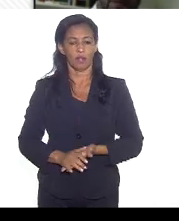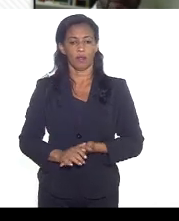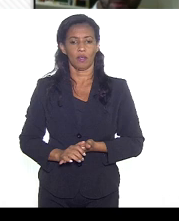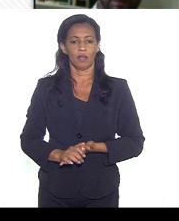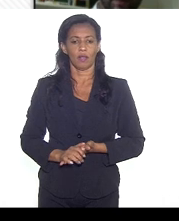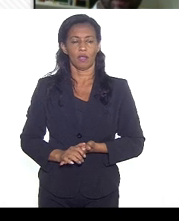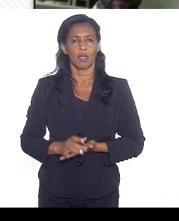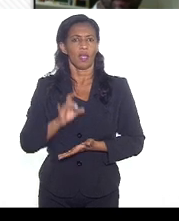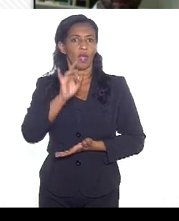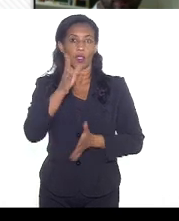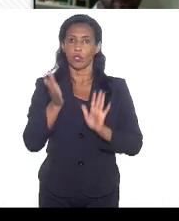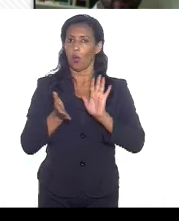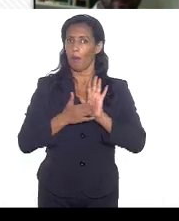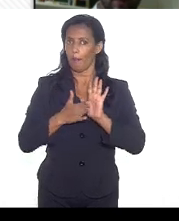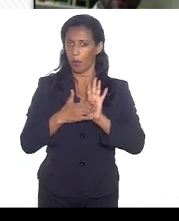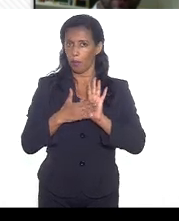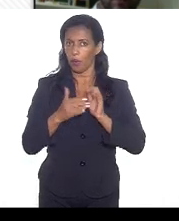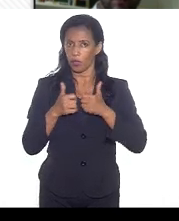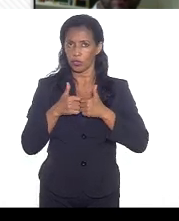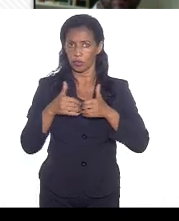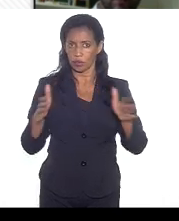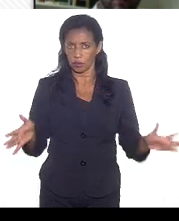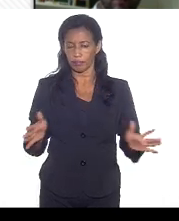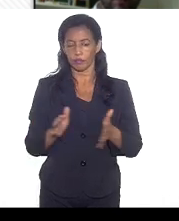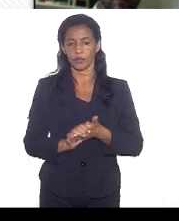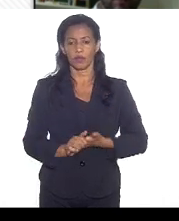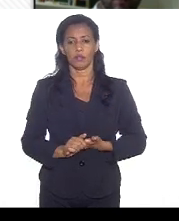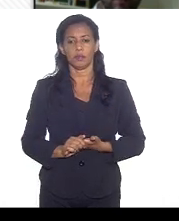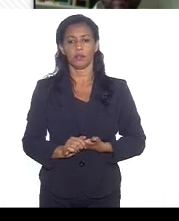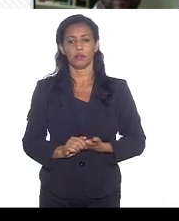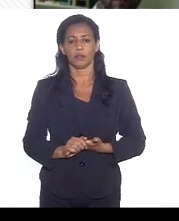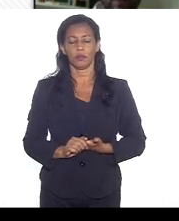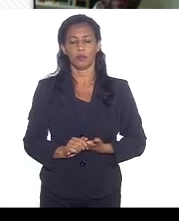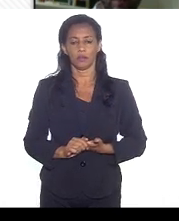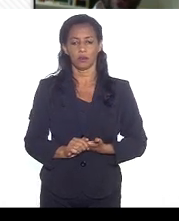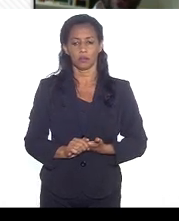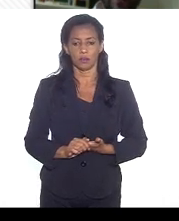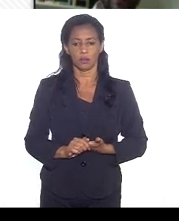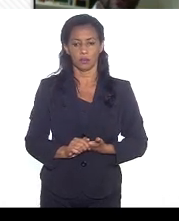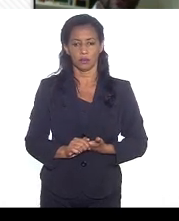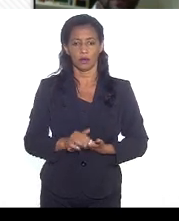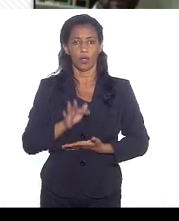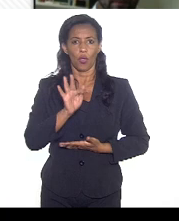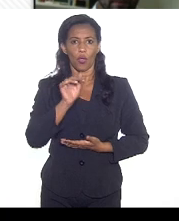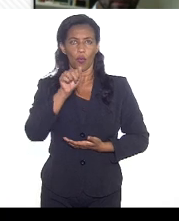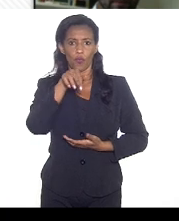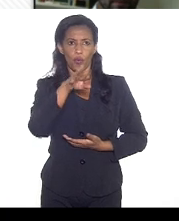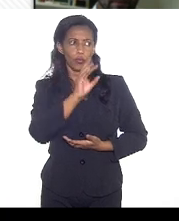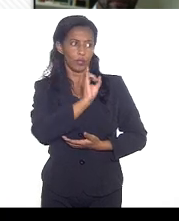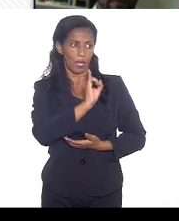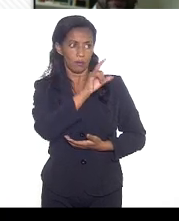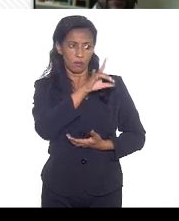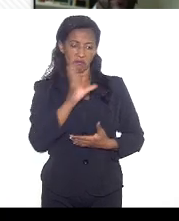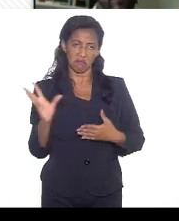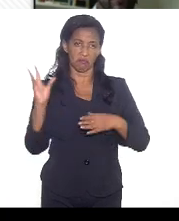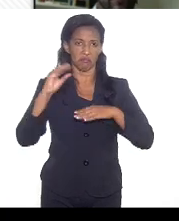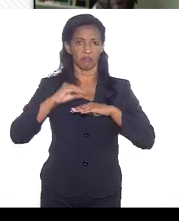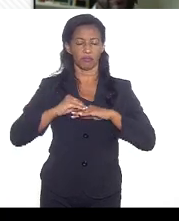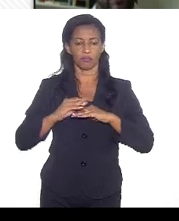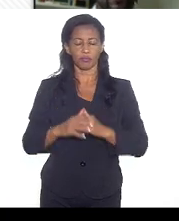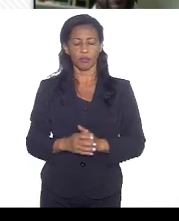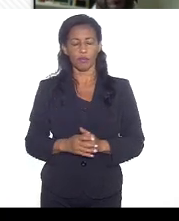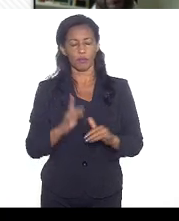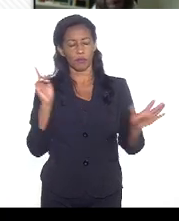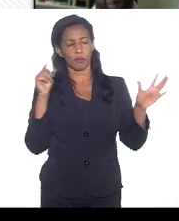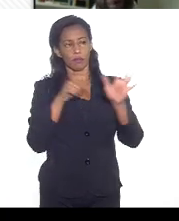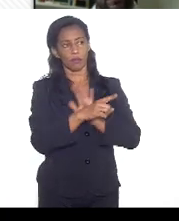só uma proposta inicial, que nós estamos trazendo as linhas gerais. Fortunato, se quiser complementar. Doutor